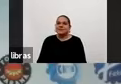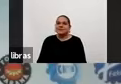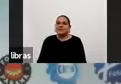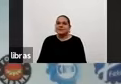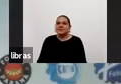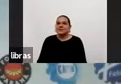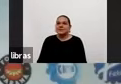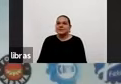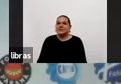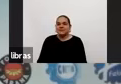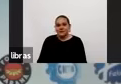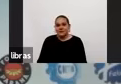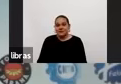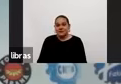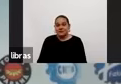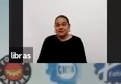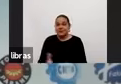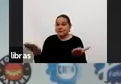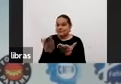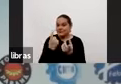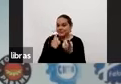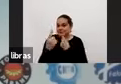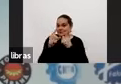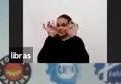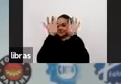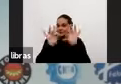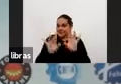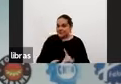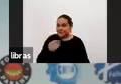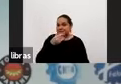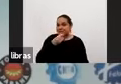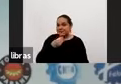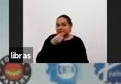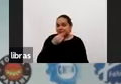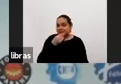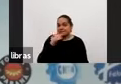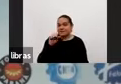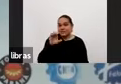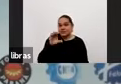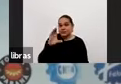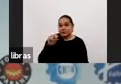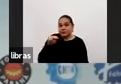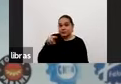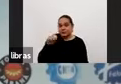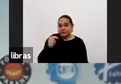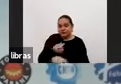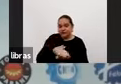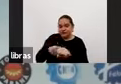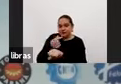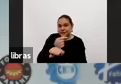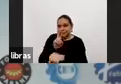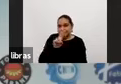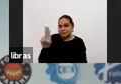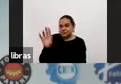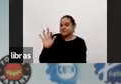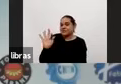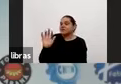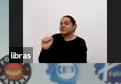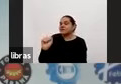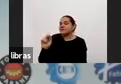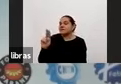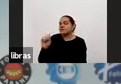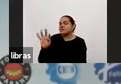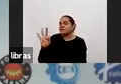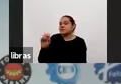A nossa especial de hoje é com o economista Fausto Augusto Júnior.